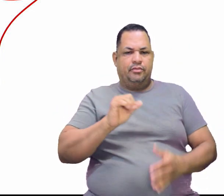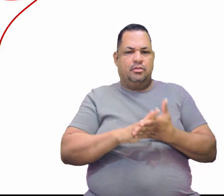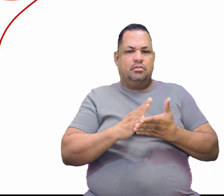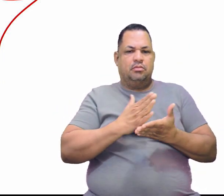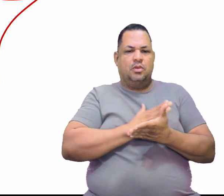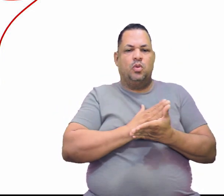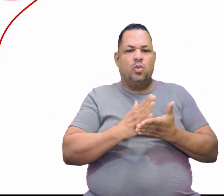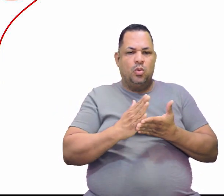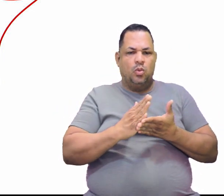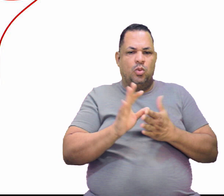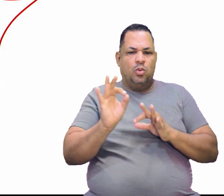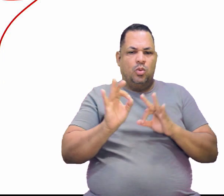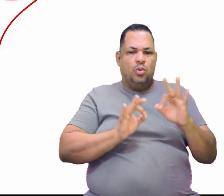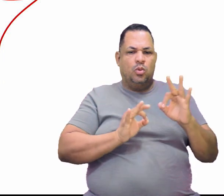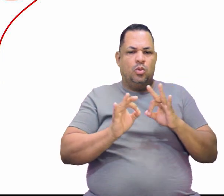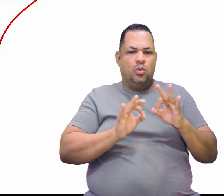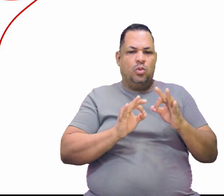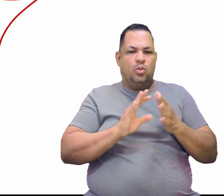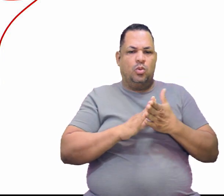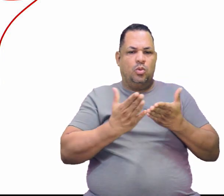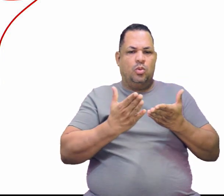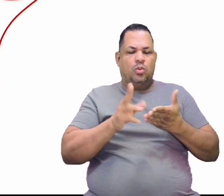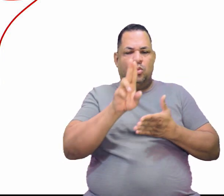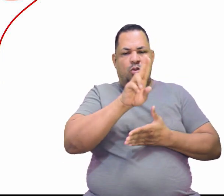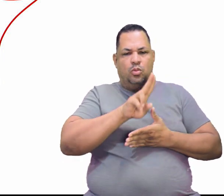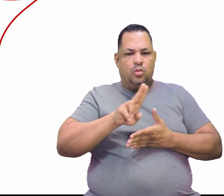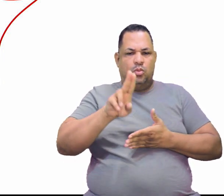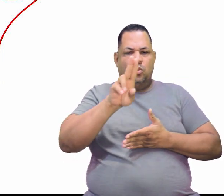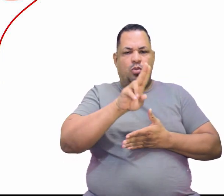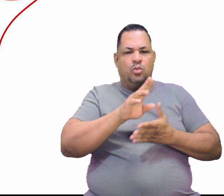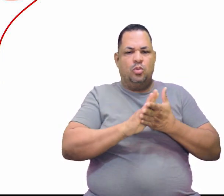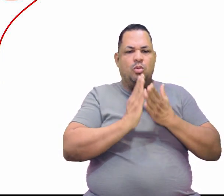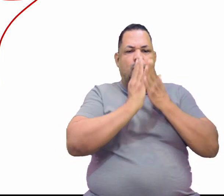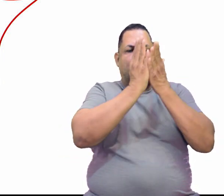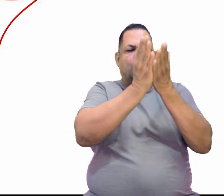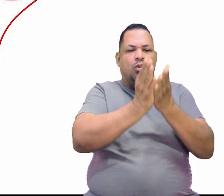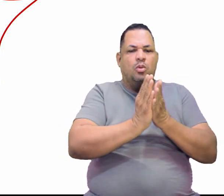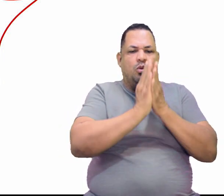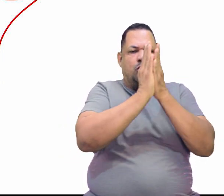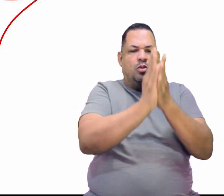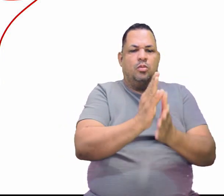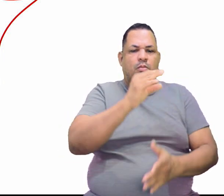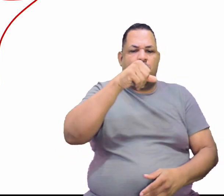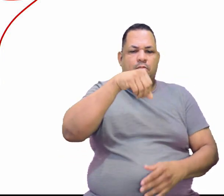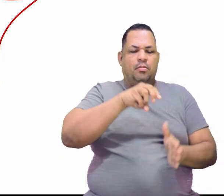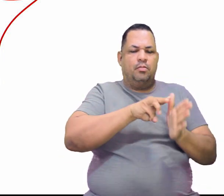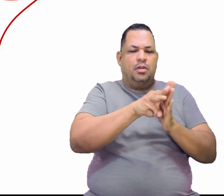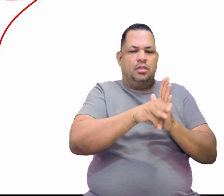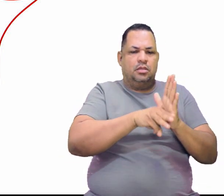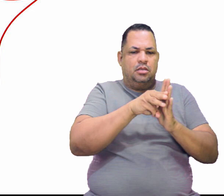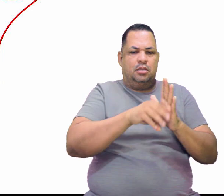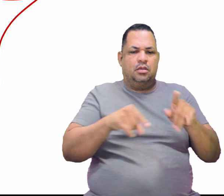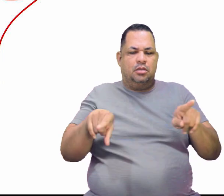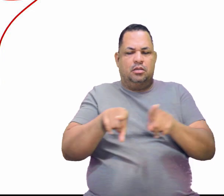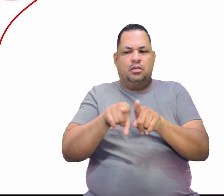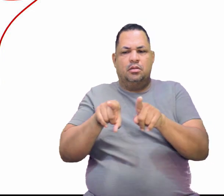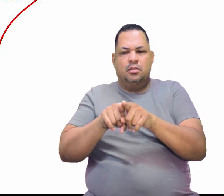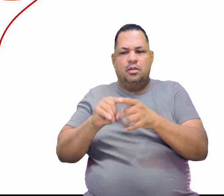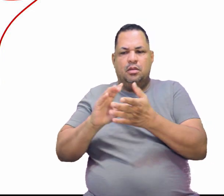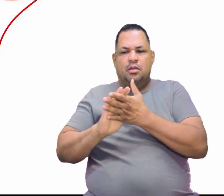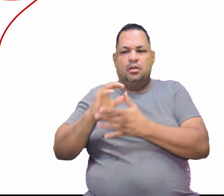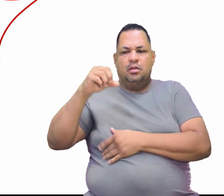era começar a intensificar a navegação pelo Mamoré-Madeira. E vocês viram que foram mais